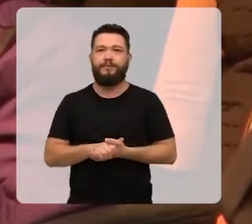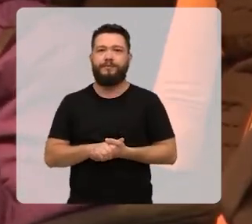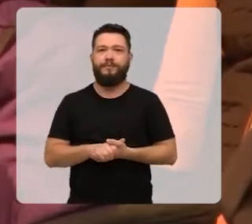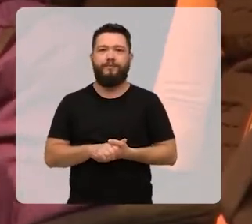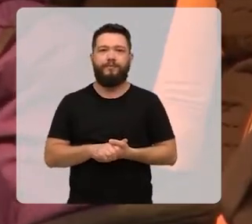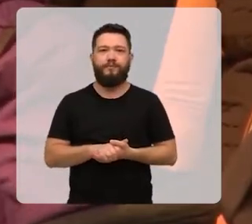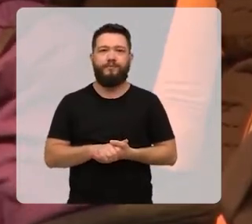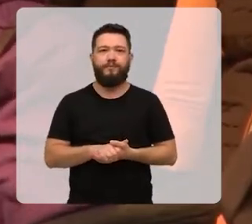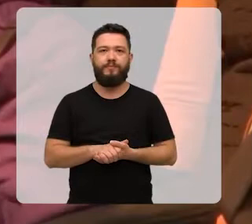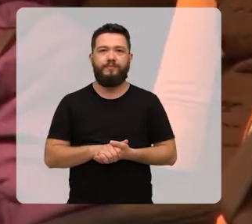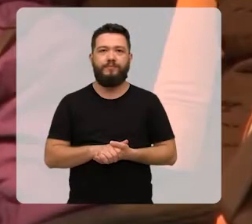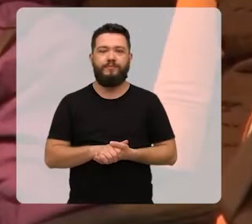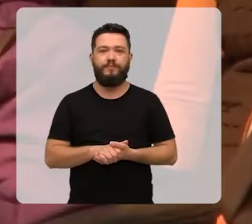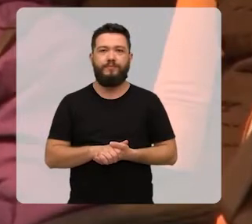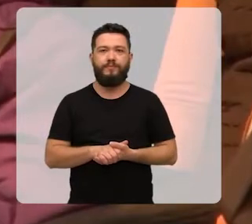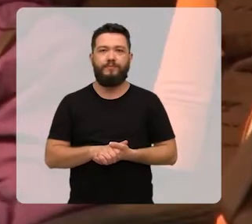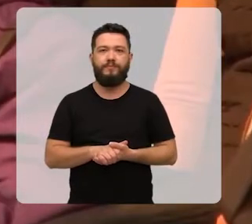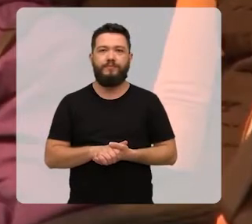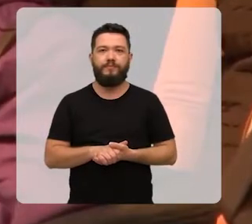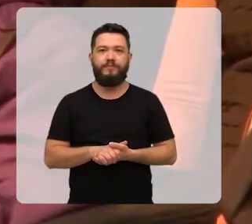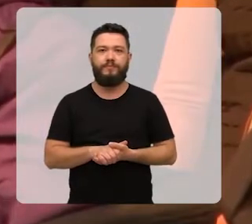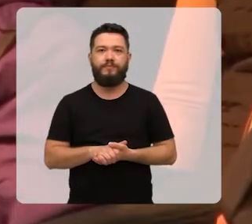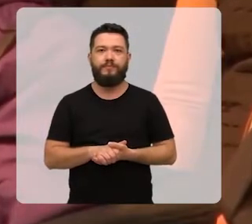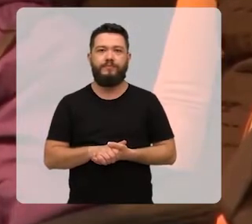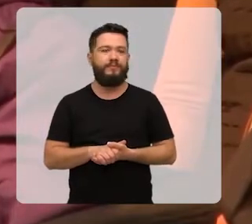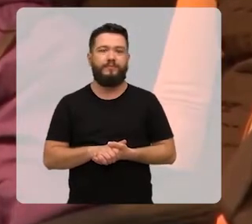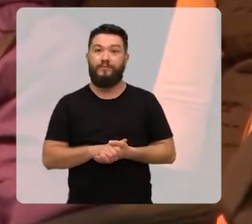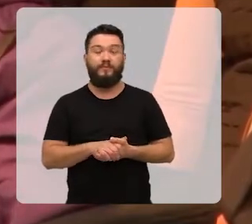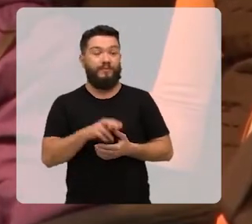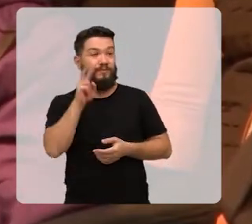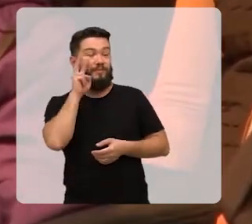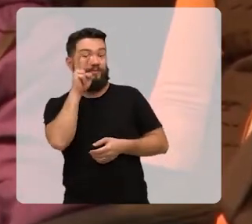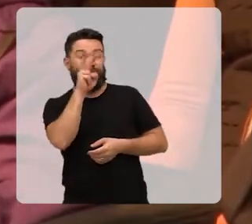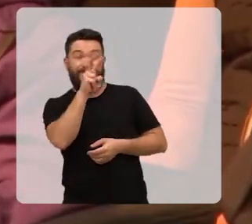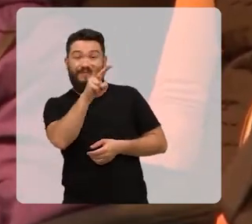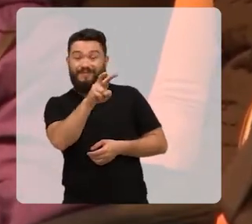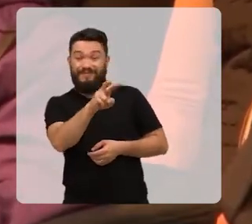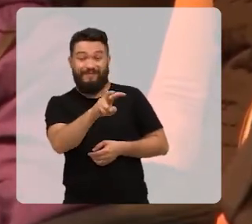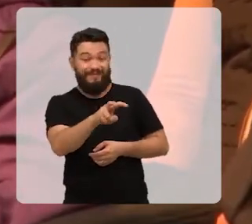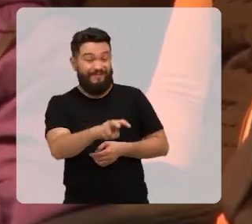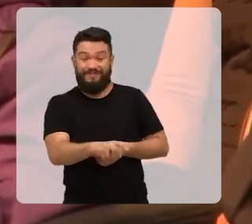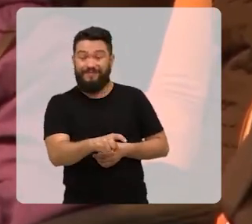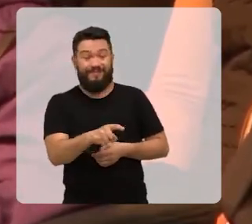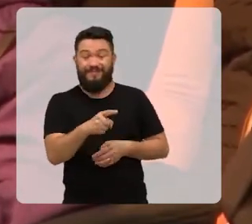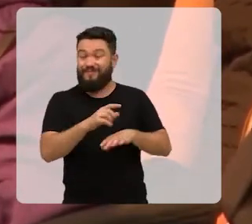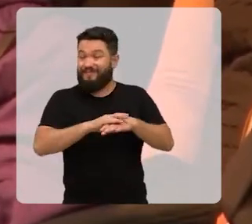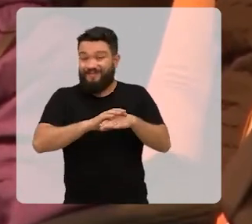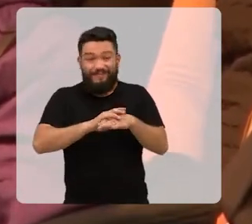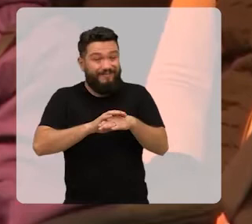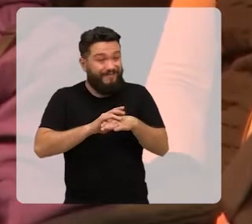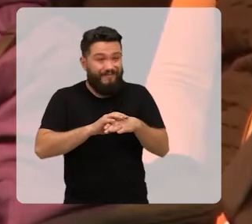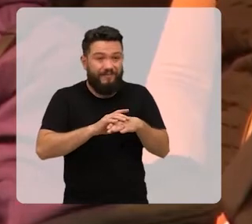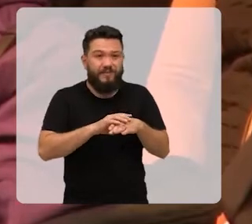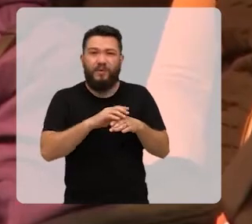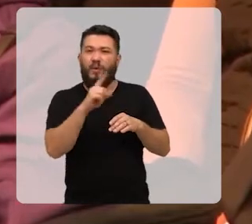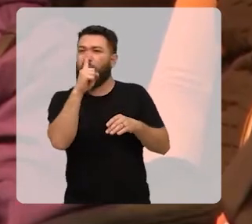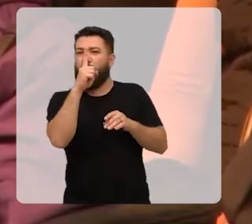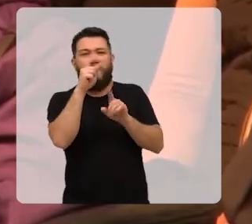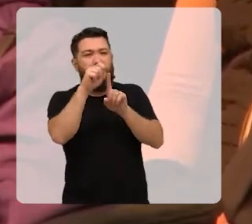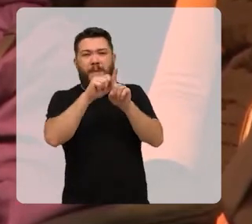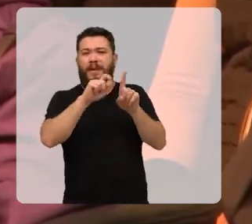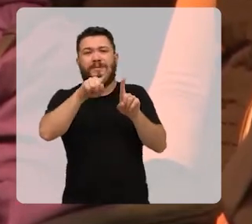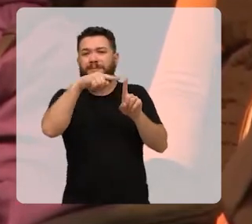E estava completamente debilitada. Isto foi mais ou menos um mês antes do falecimento dela.